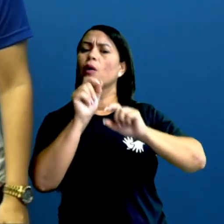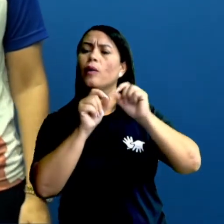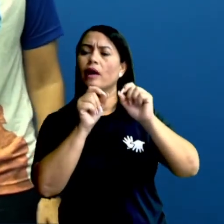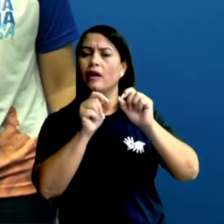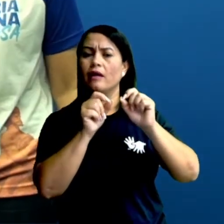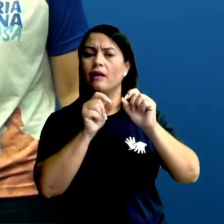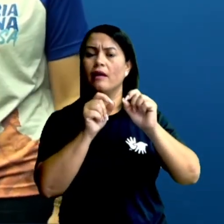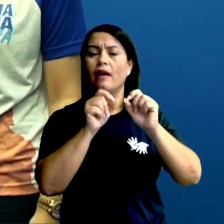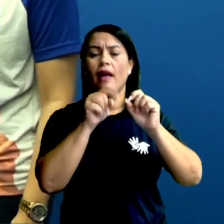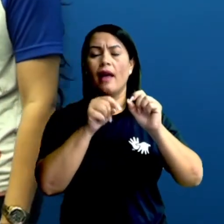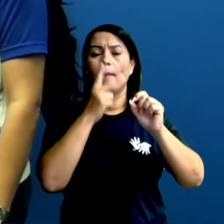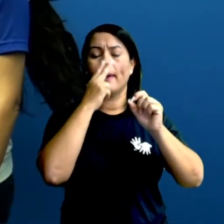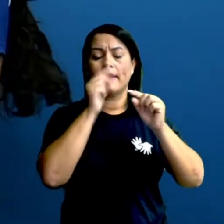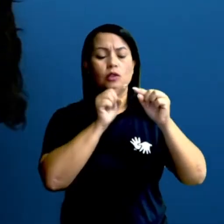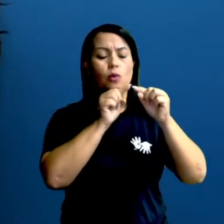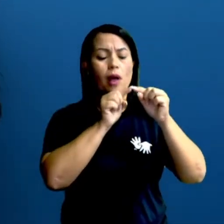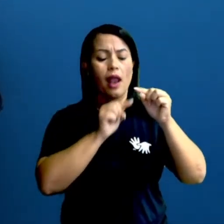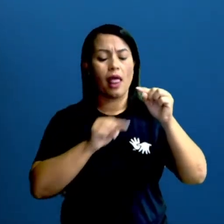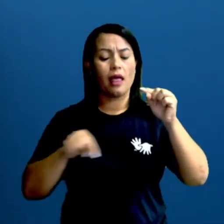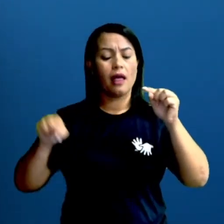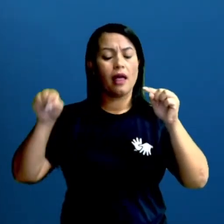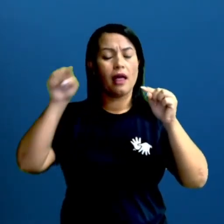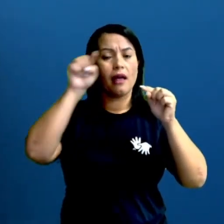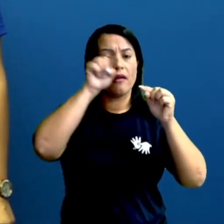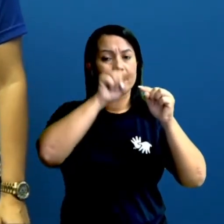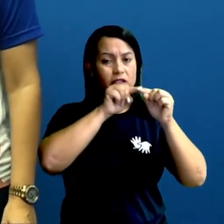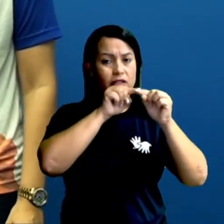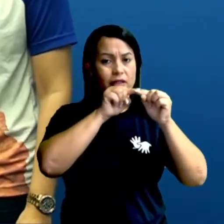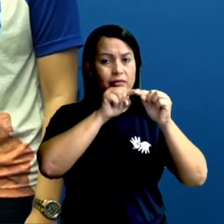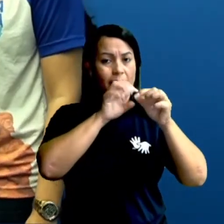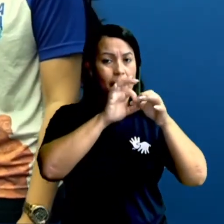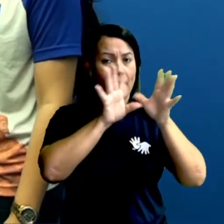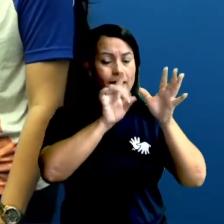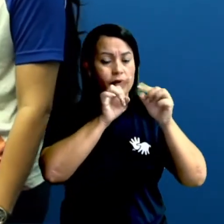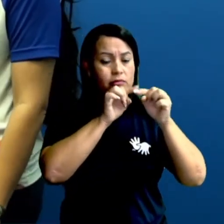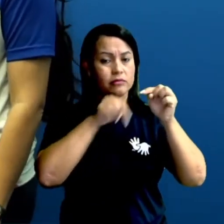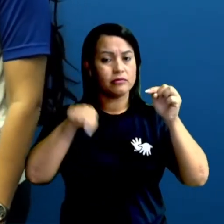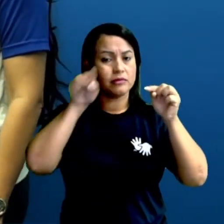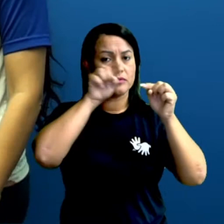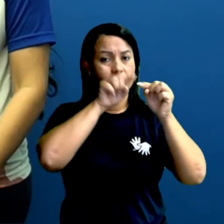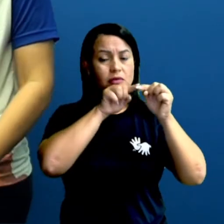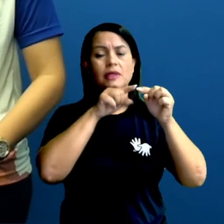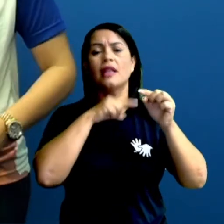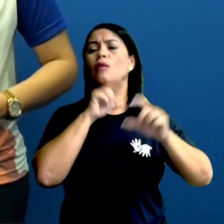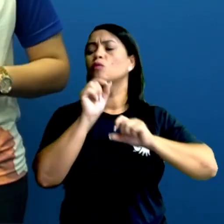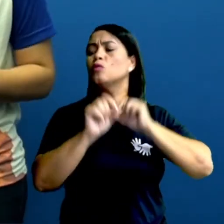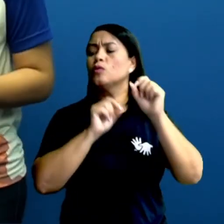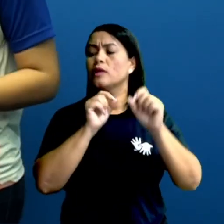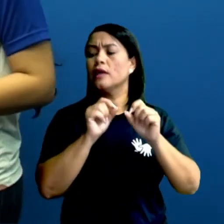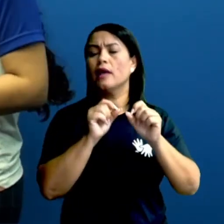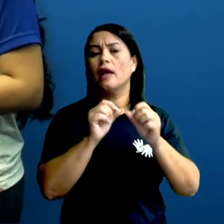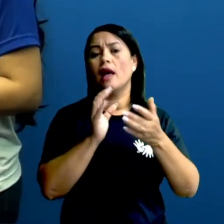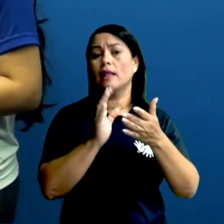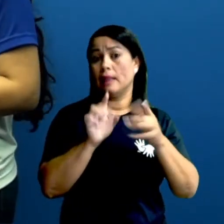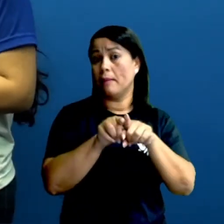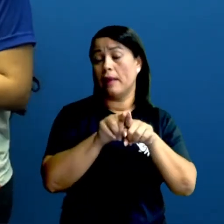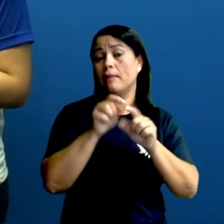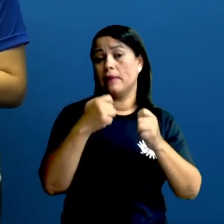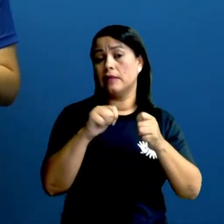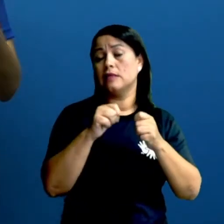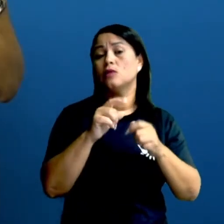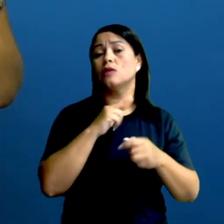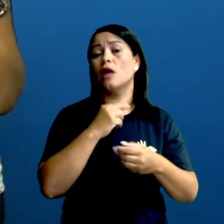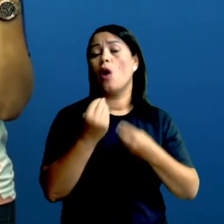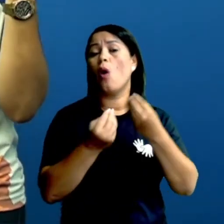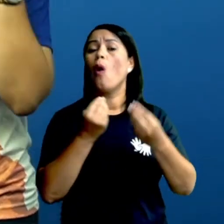linha fechada, né? Do jeito que eu trouxe aqui para vocês, tá? E o círculo nós temos, por medir, nós temos a